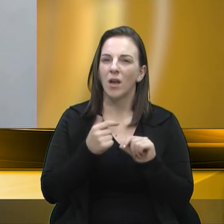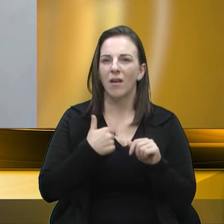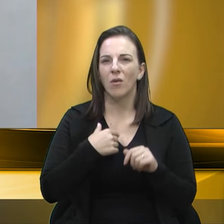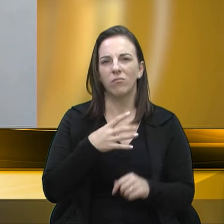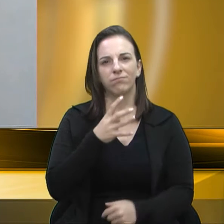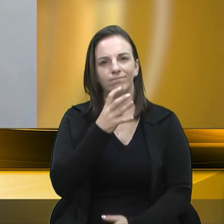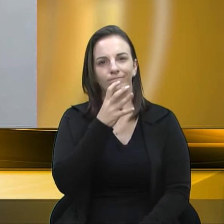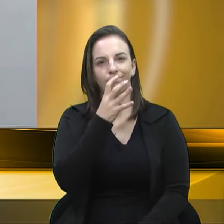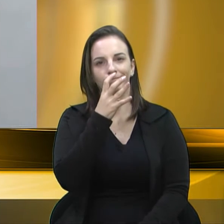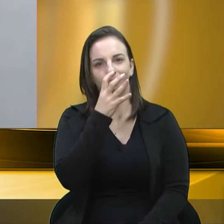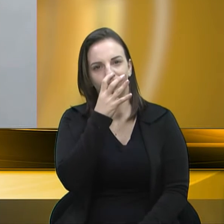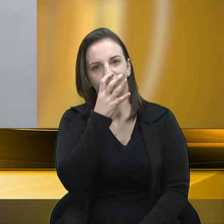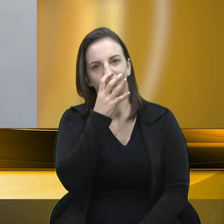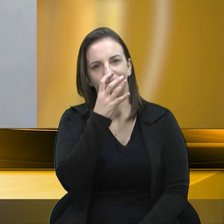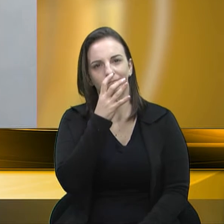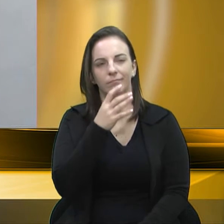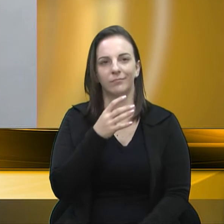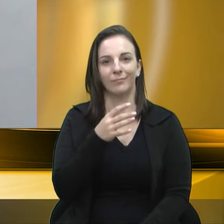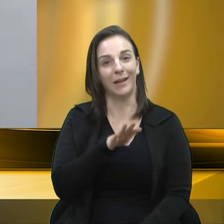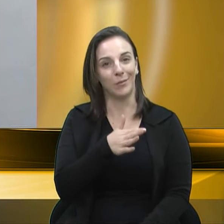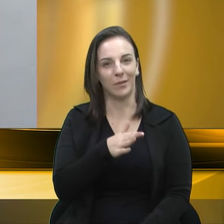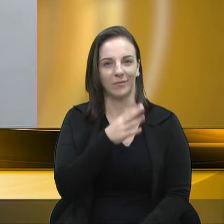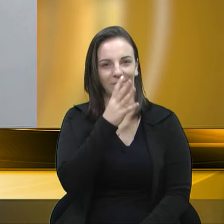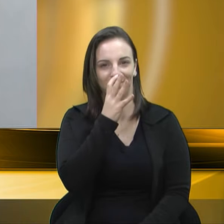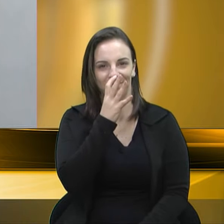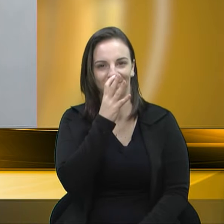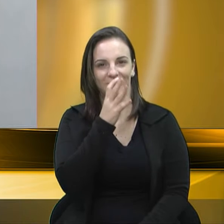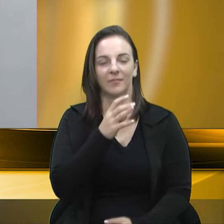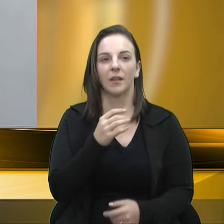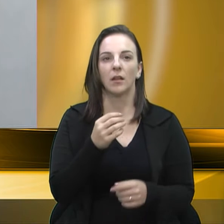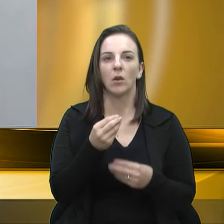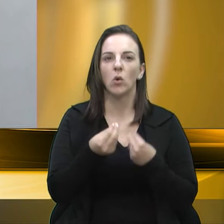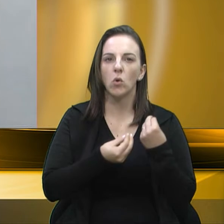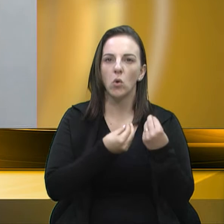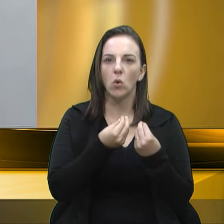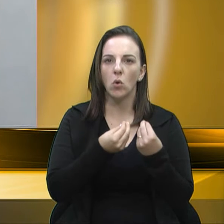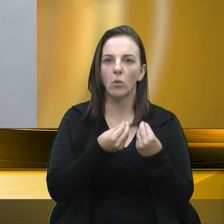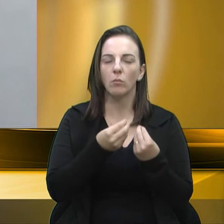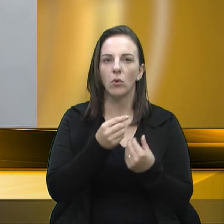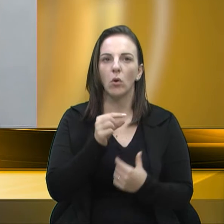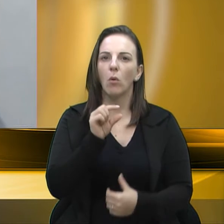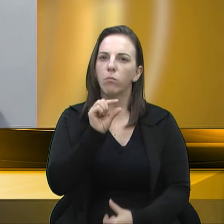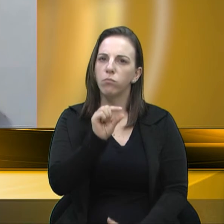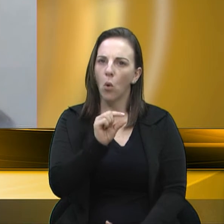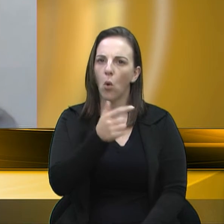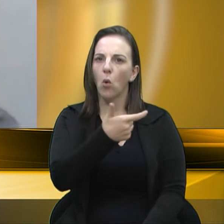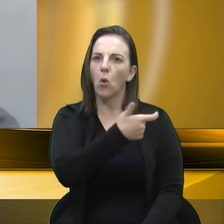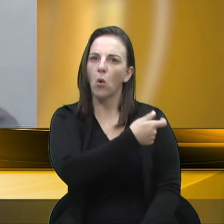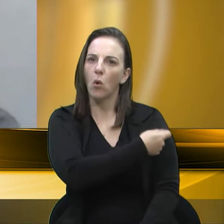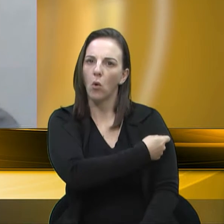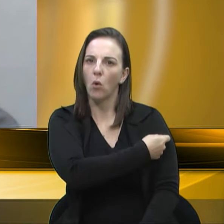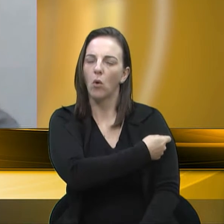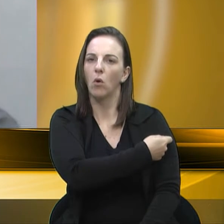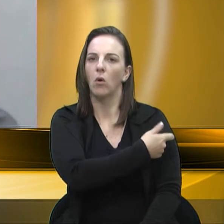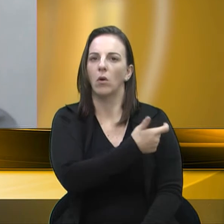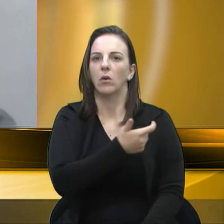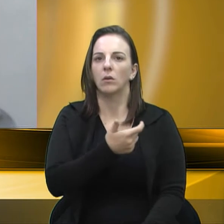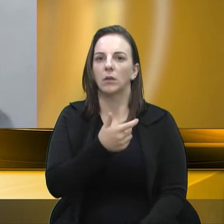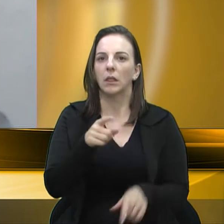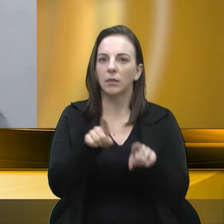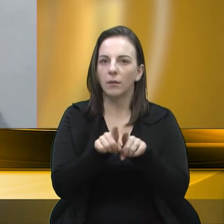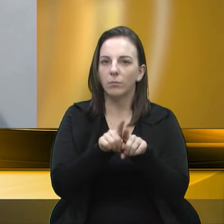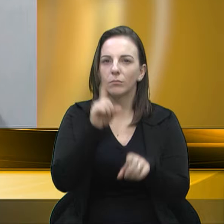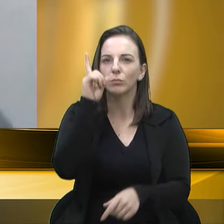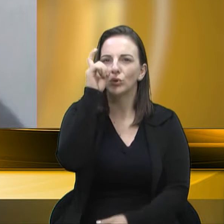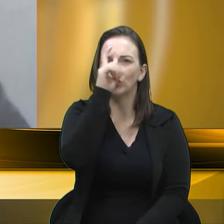não é uma surpresa tão grande assim, é a baixa aplicação, né, e a dificuldade com que o governo federal tem